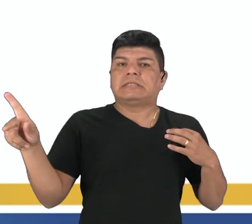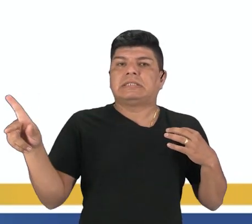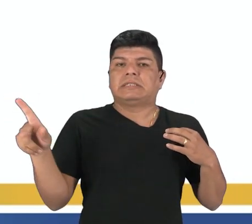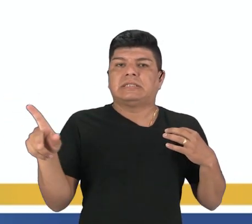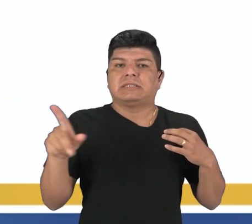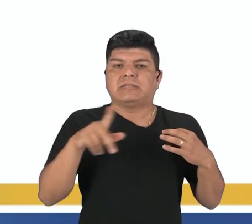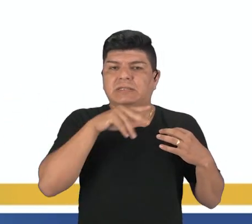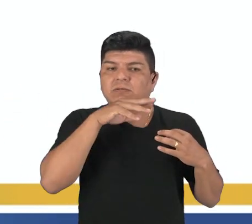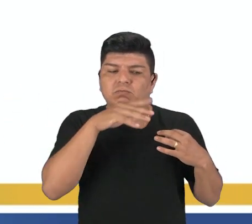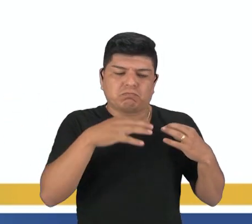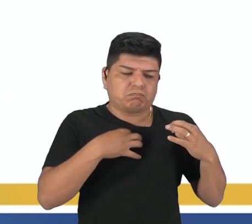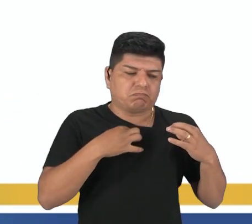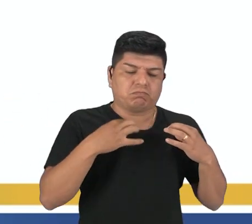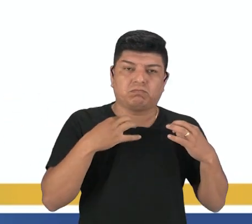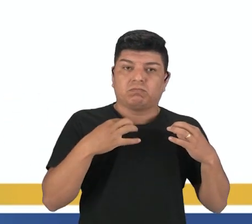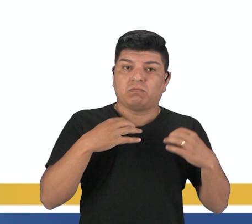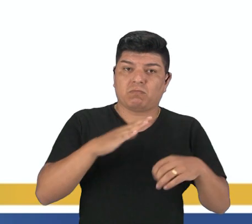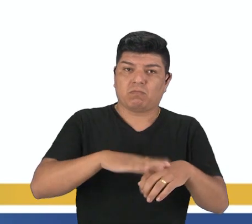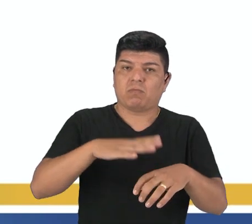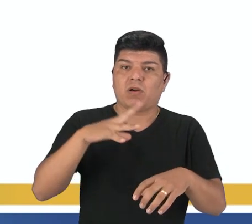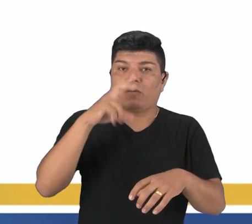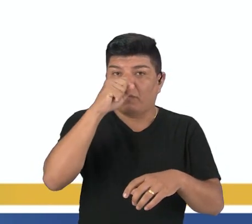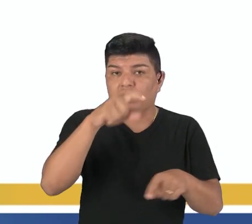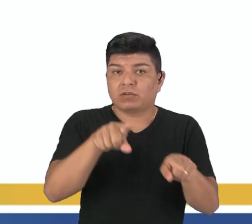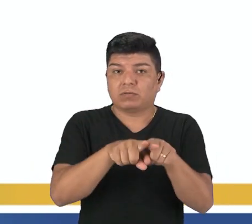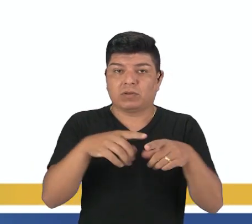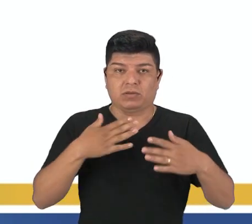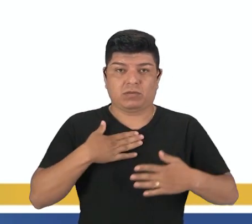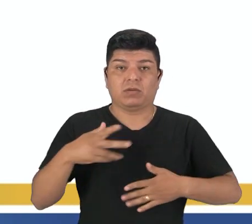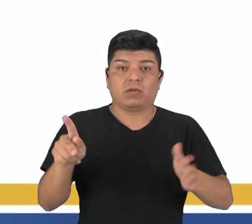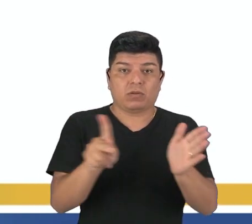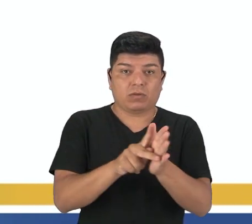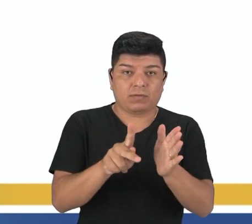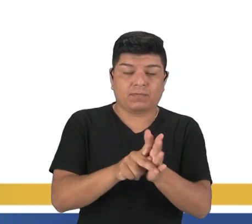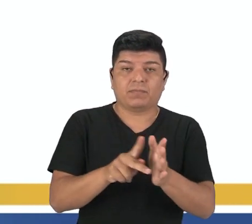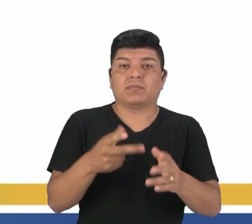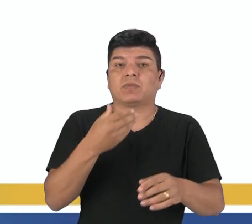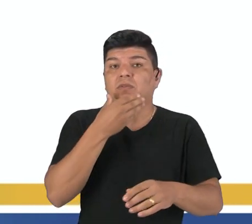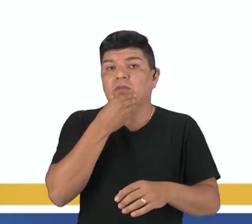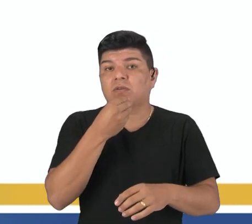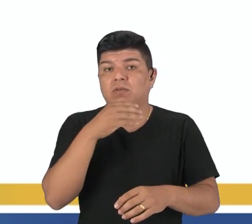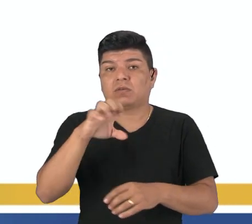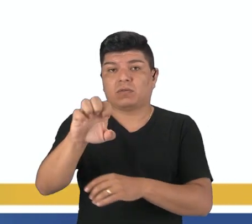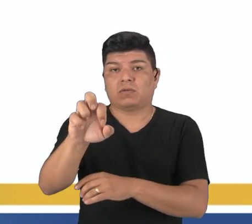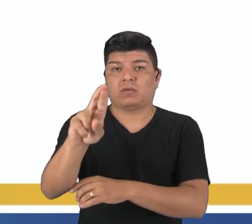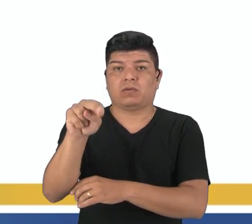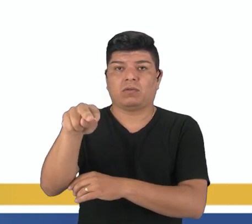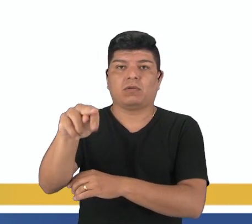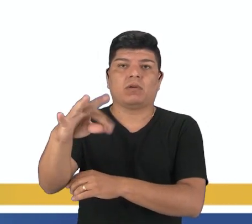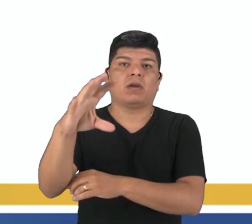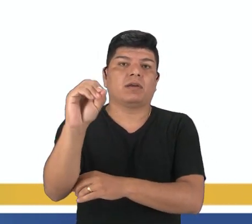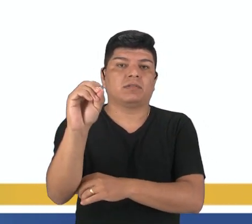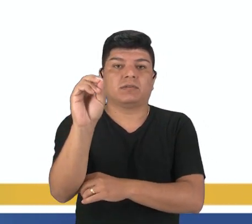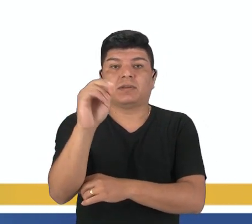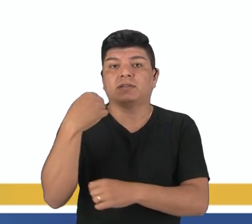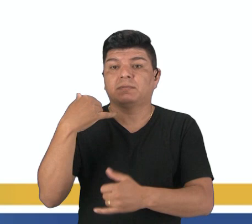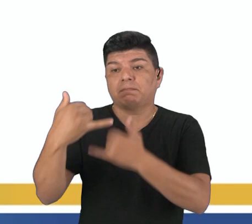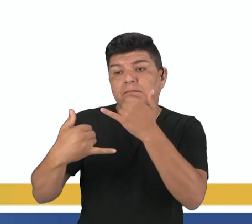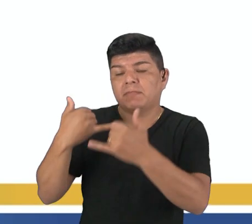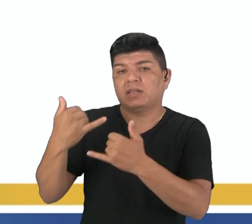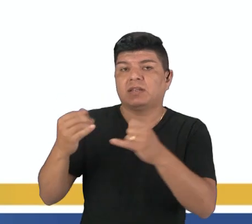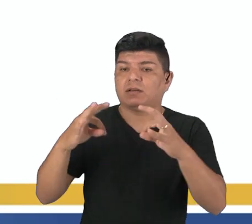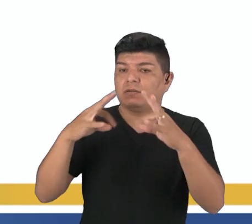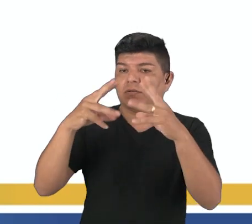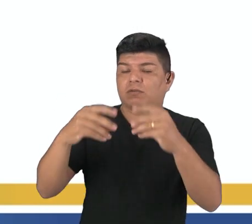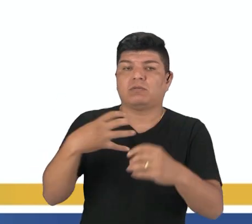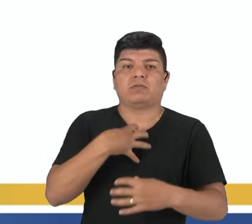mais maleável, mais resistente no seu próprio corpo. E Ernesto Neto, então, brinca com todos esses sentidos na sua